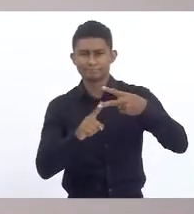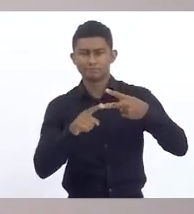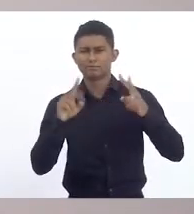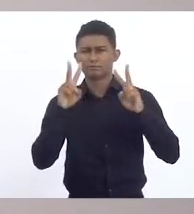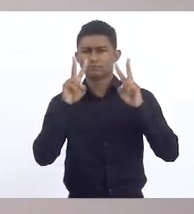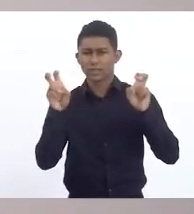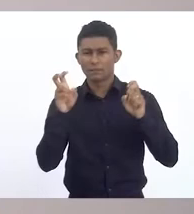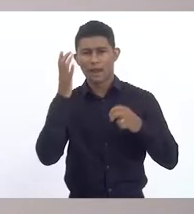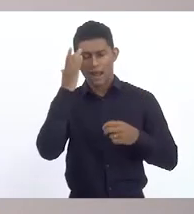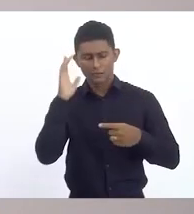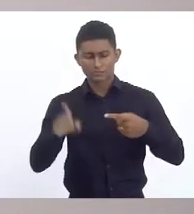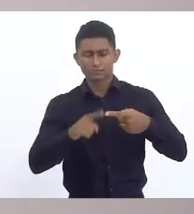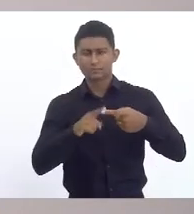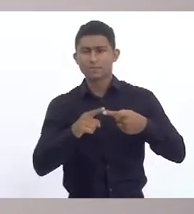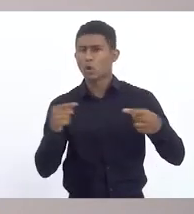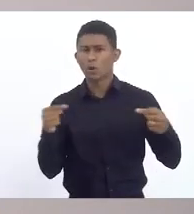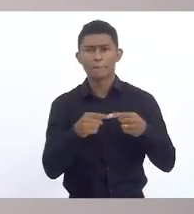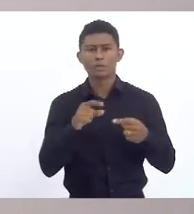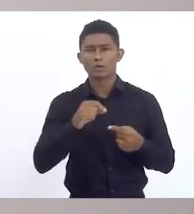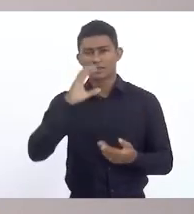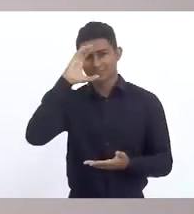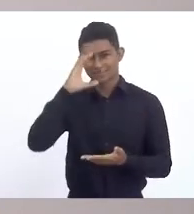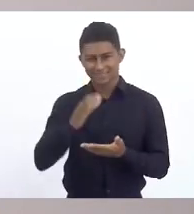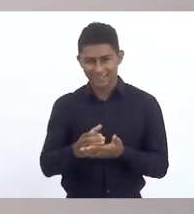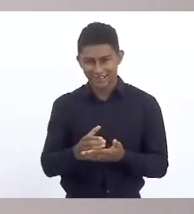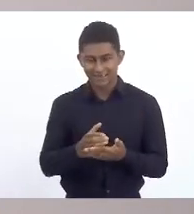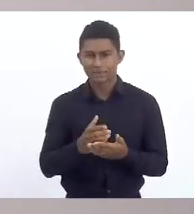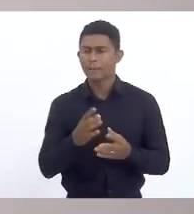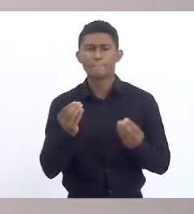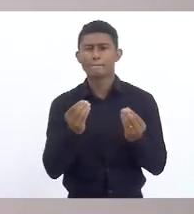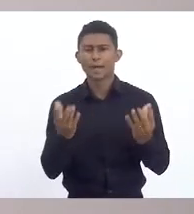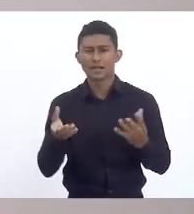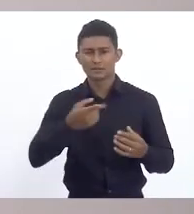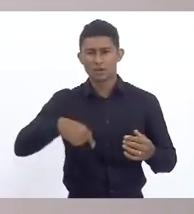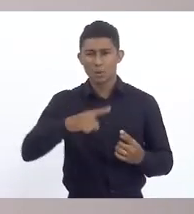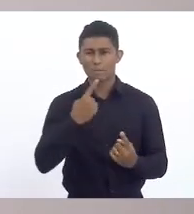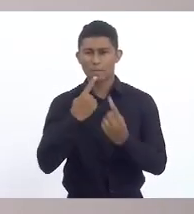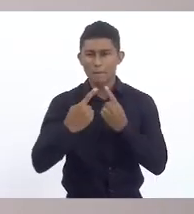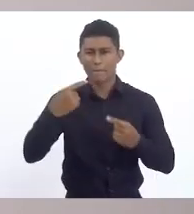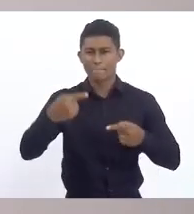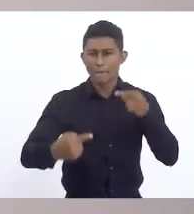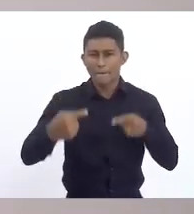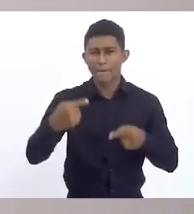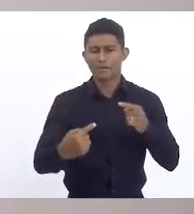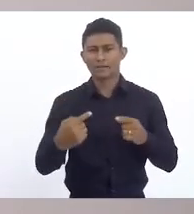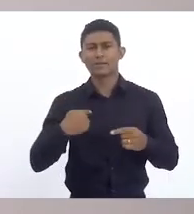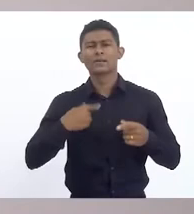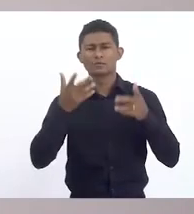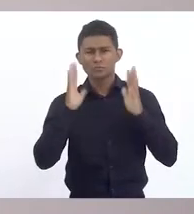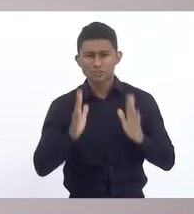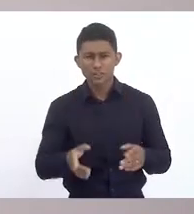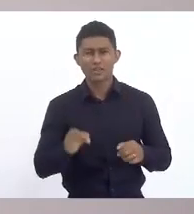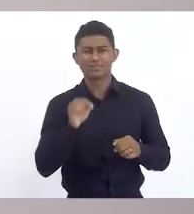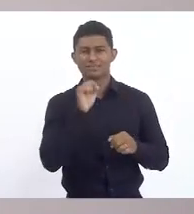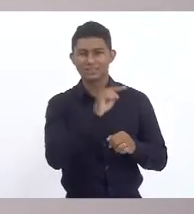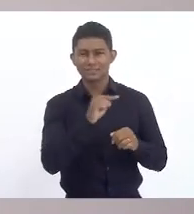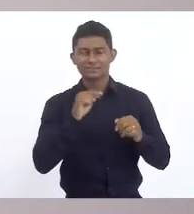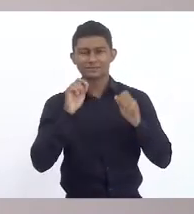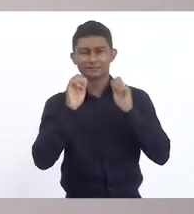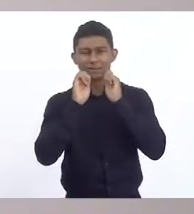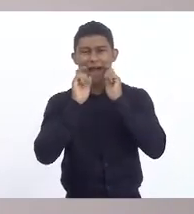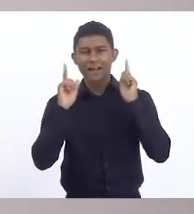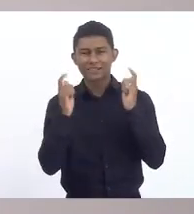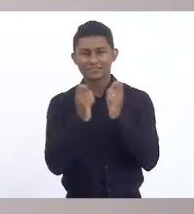nível de tese, e justamente para que o debate seja feito, eu tenho falado um pouco isso na Assembleia, e eu creio que, como